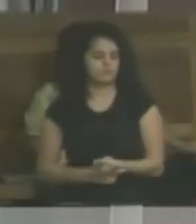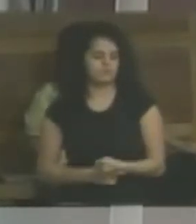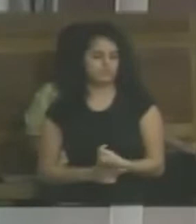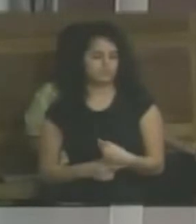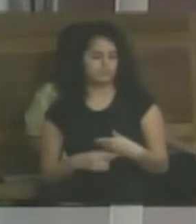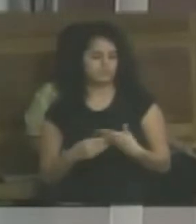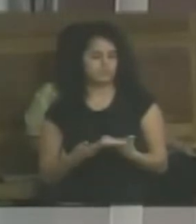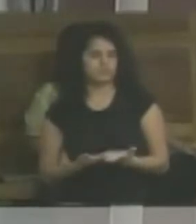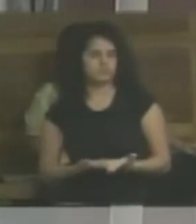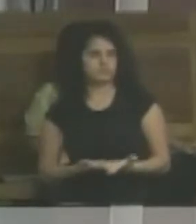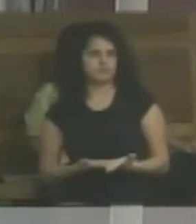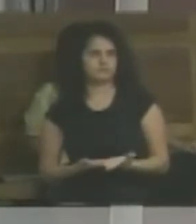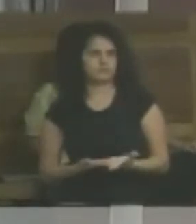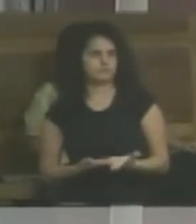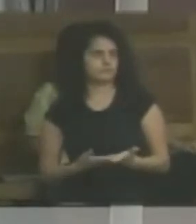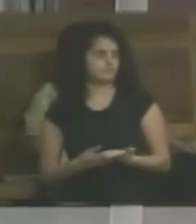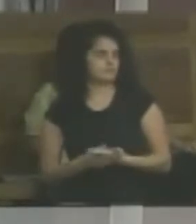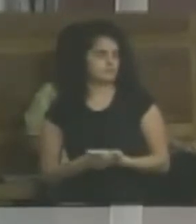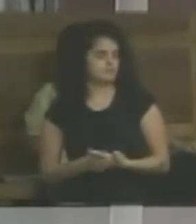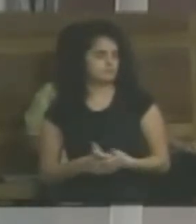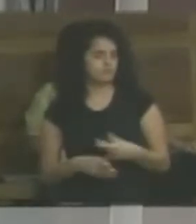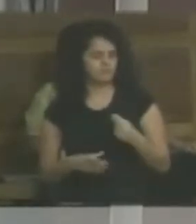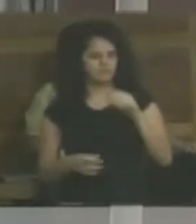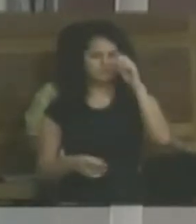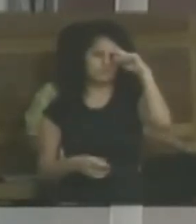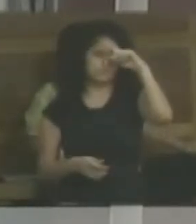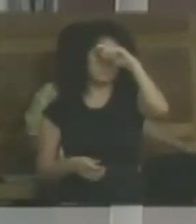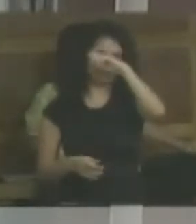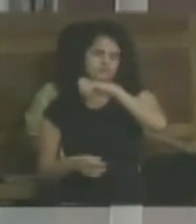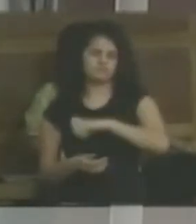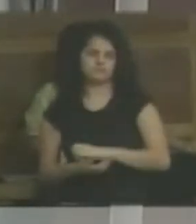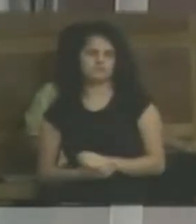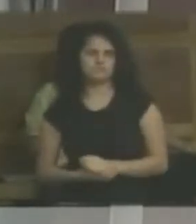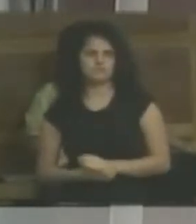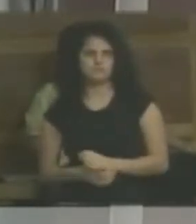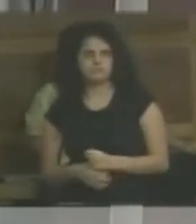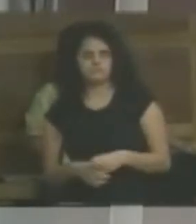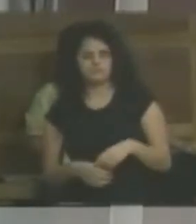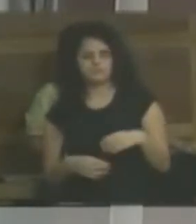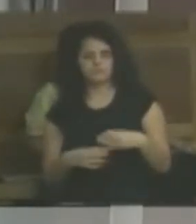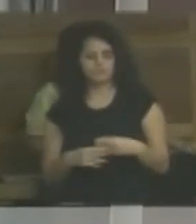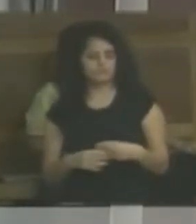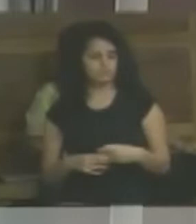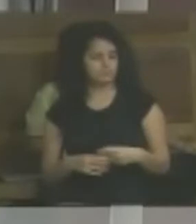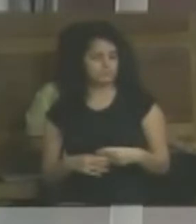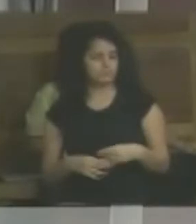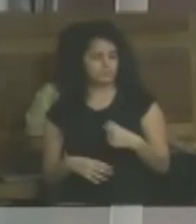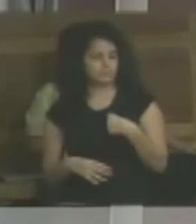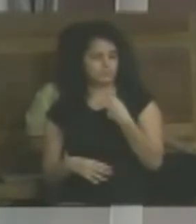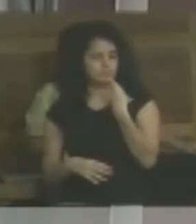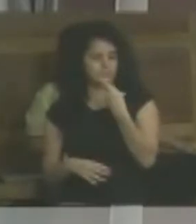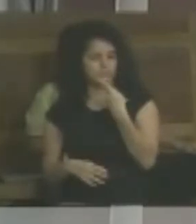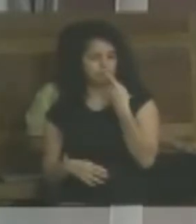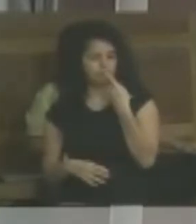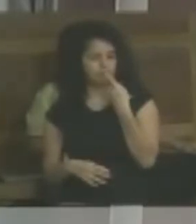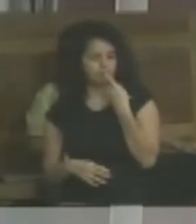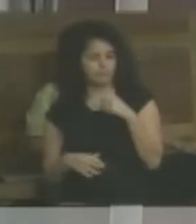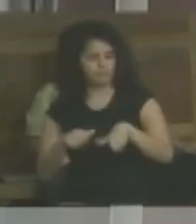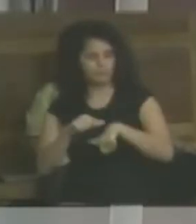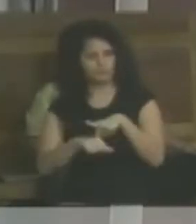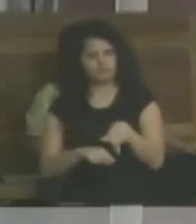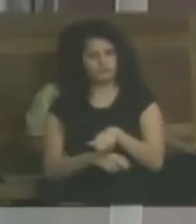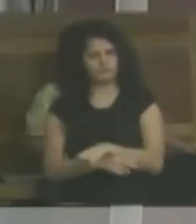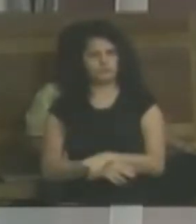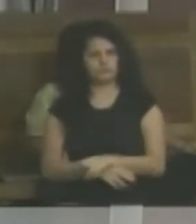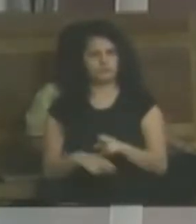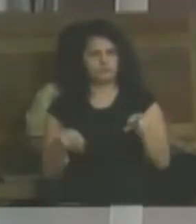Então, as coisas estão muito complicadas. É muito difícil a situação na nossa cidade. Agora, eu vou falar, mudando aqui rapidinho de